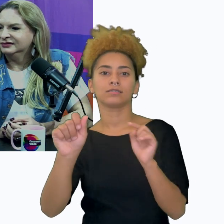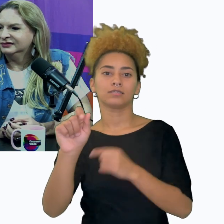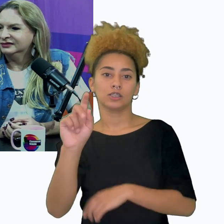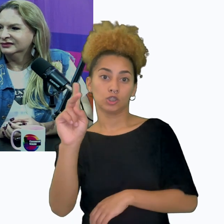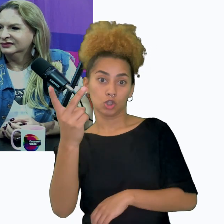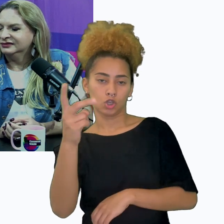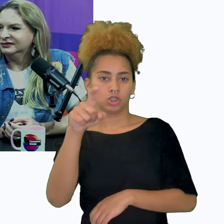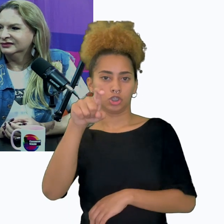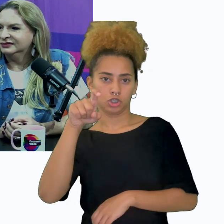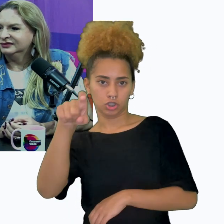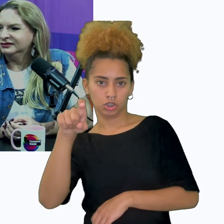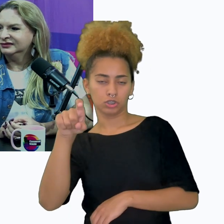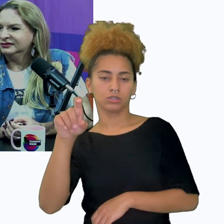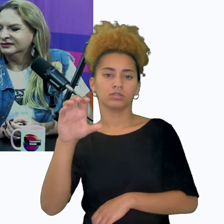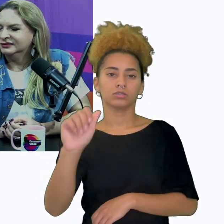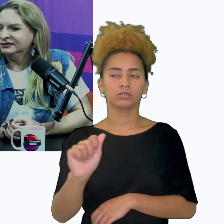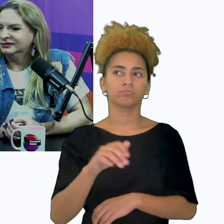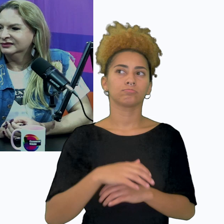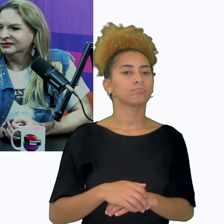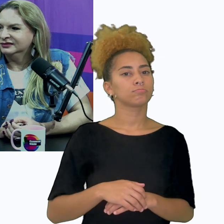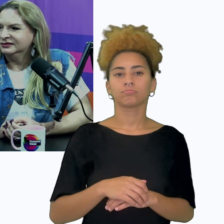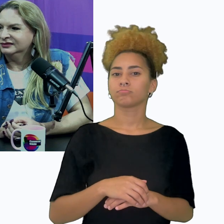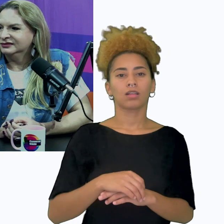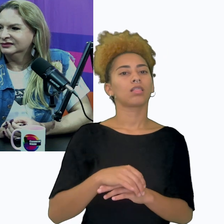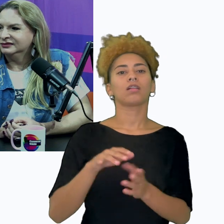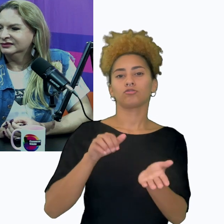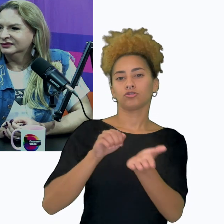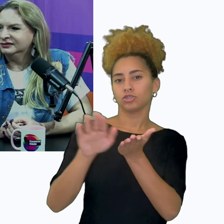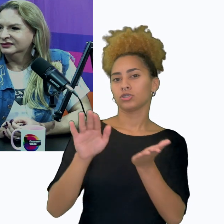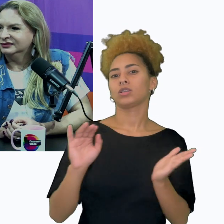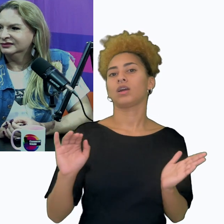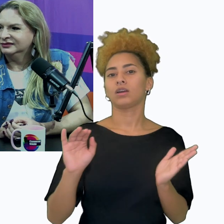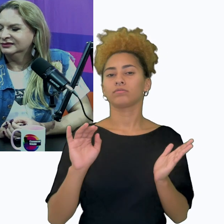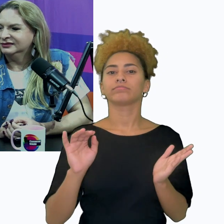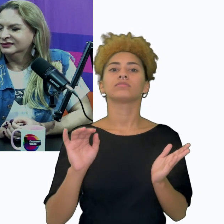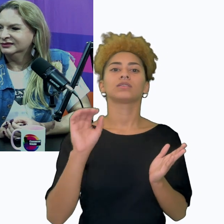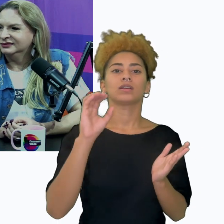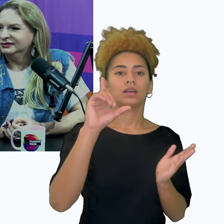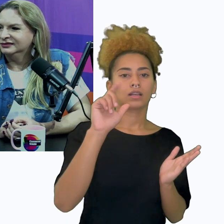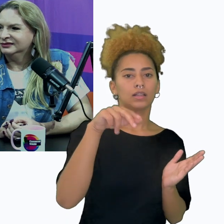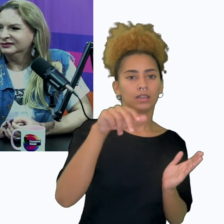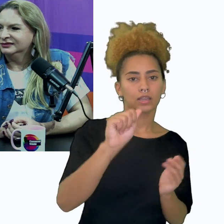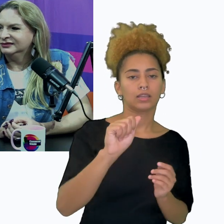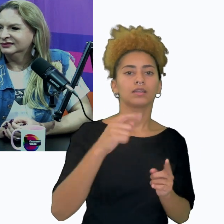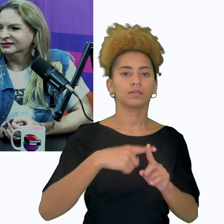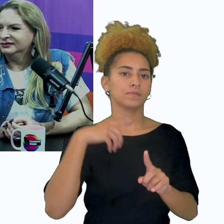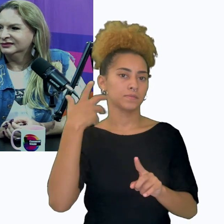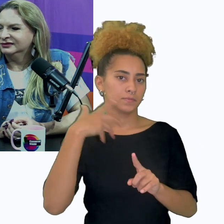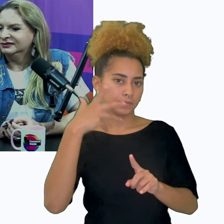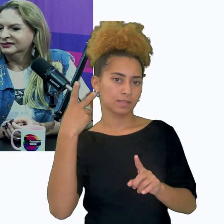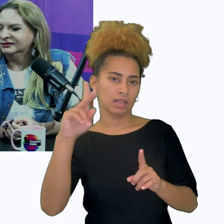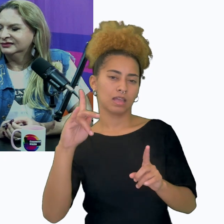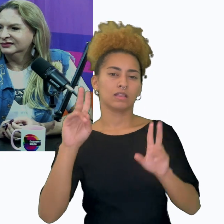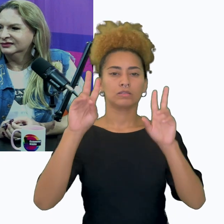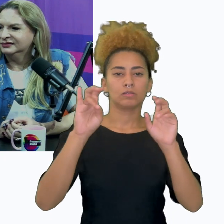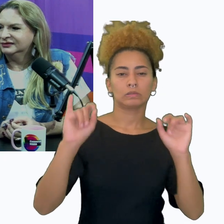cantora é com 2x, né? Oxa, 2x. Não, eu tenho que matar um x para dar 7. Aí foi que eu botei Lena, devido a ela ouvir